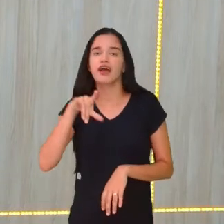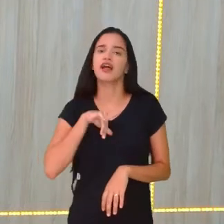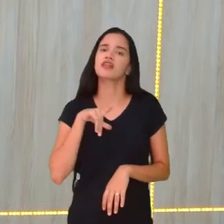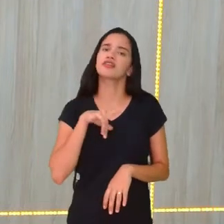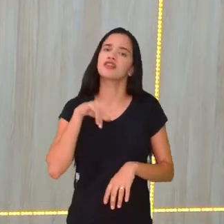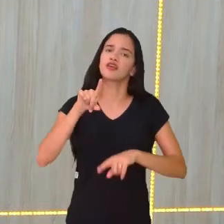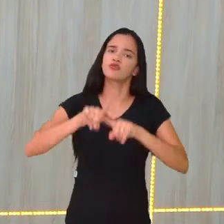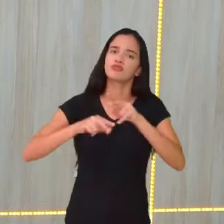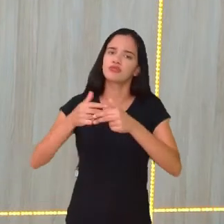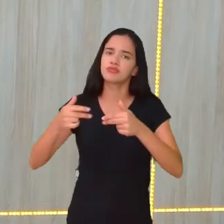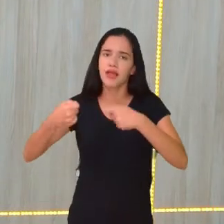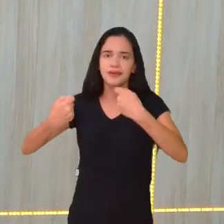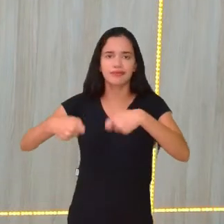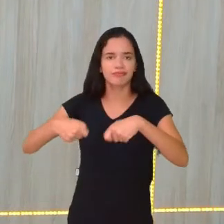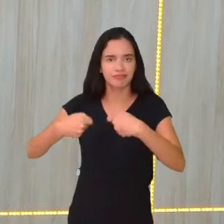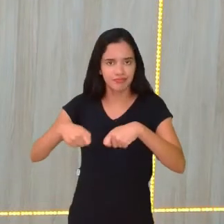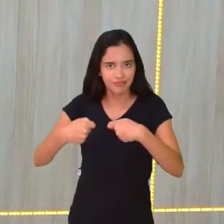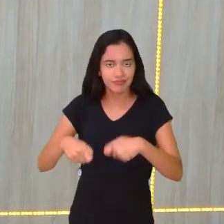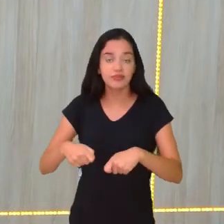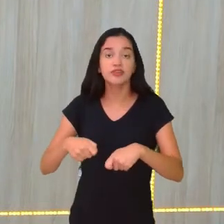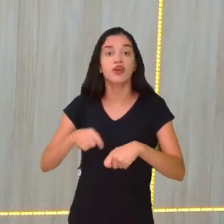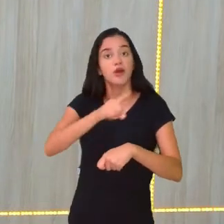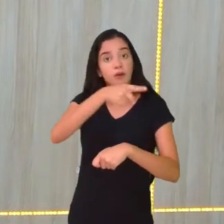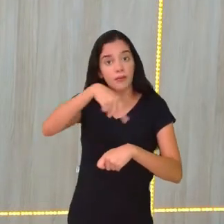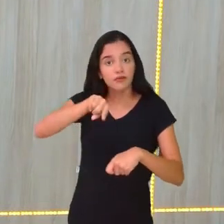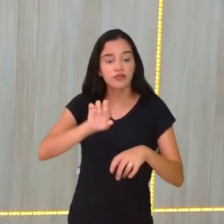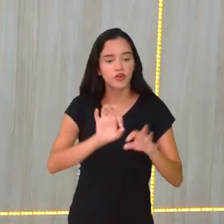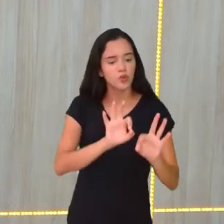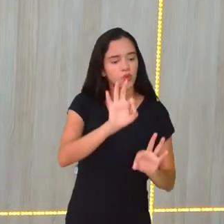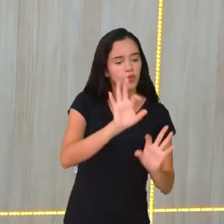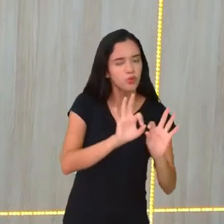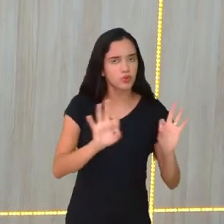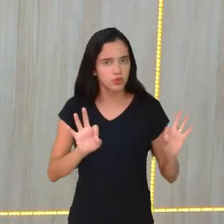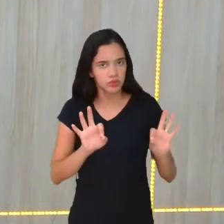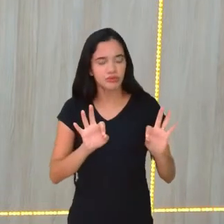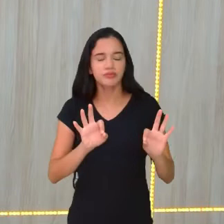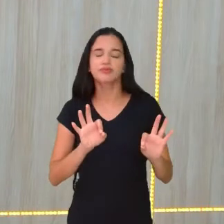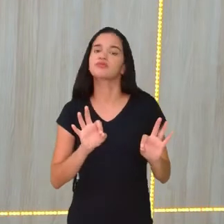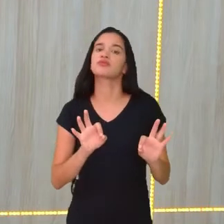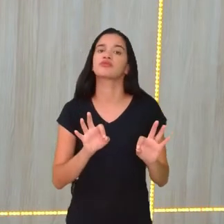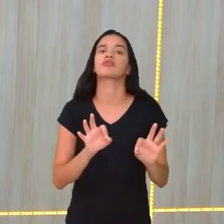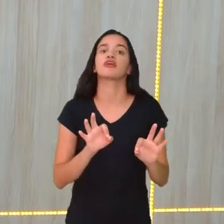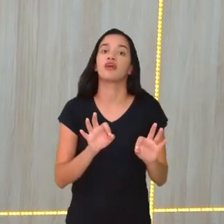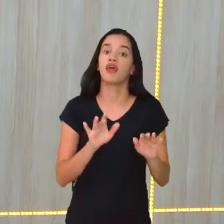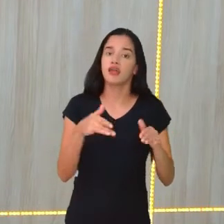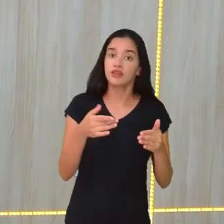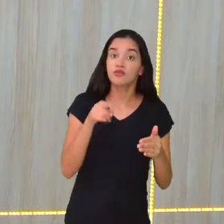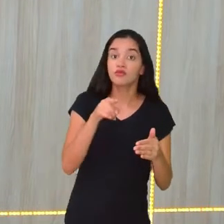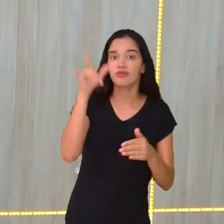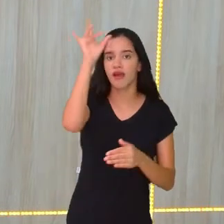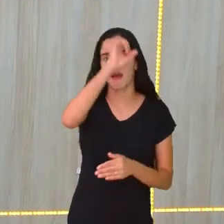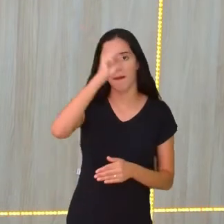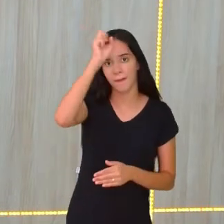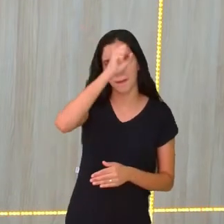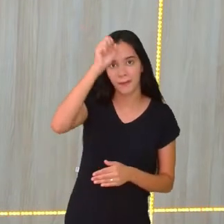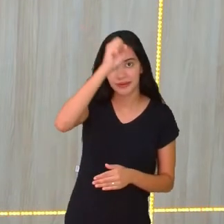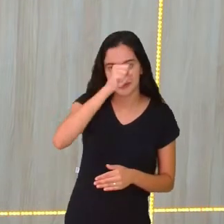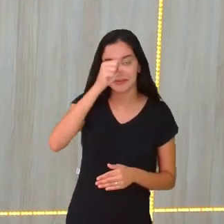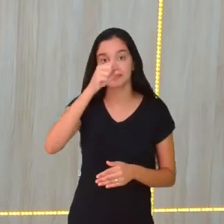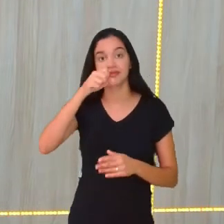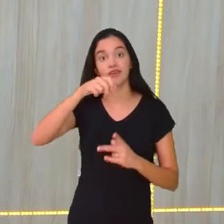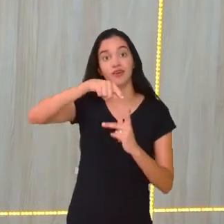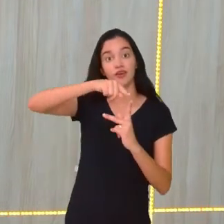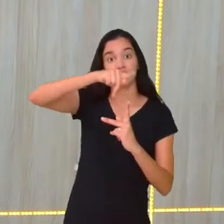os equipamentos necessários para você fazer essas medidas. E aí você vai aprender a medir o